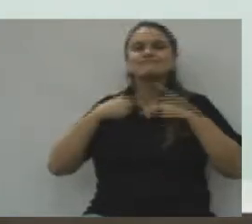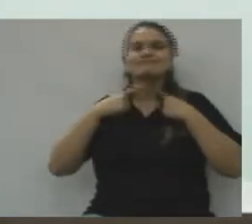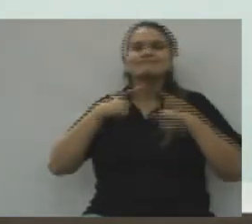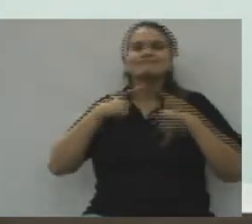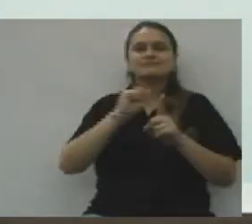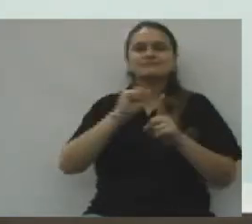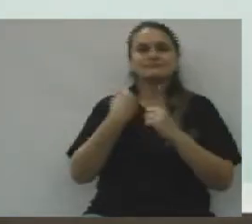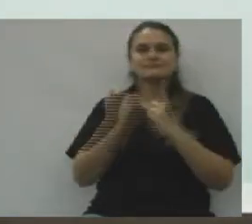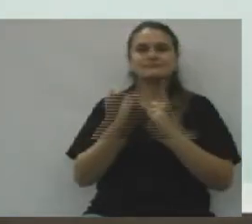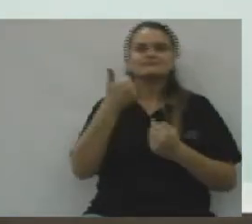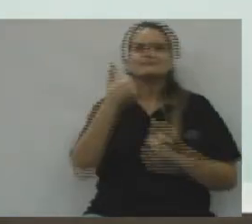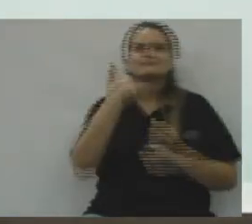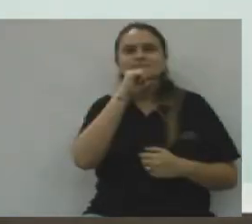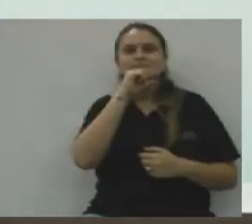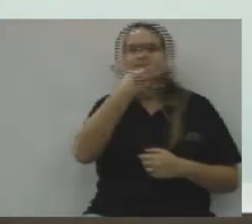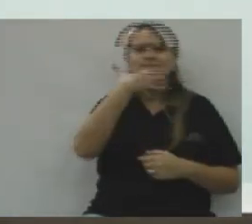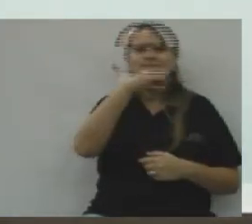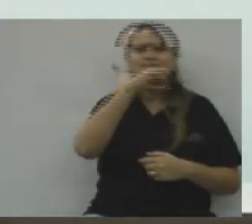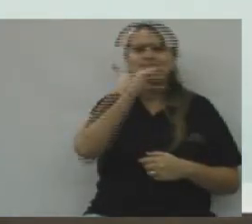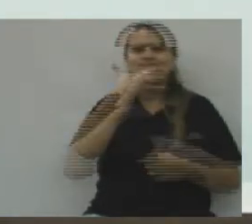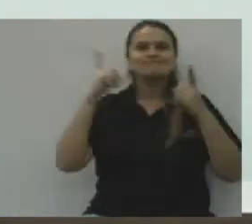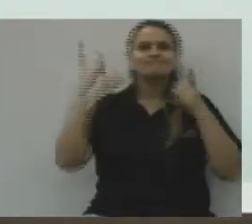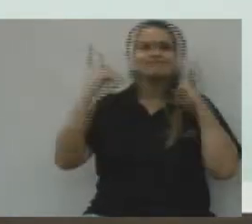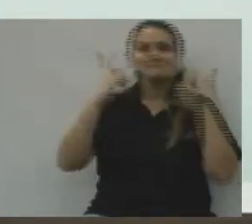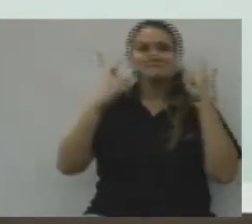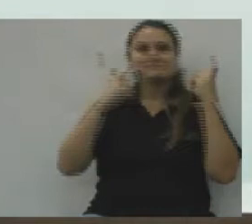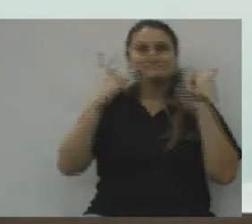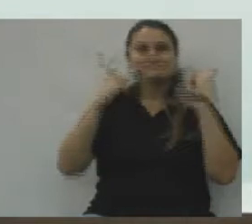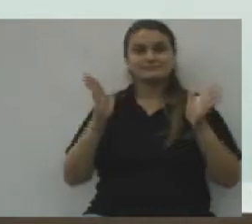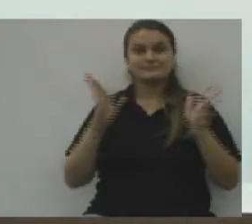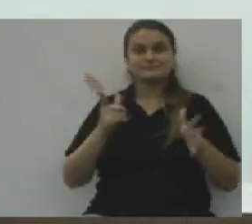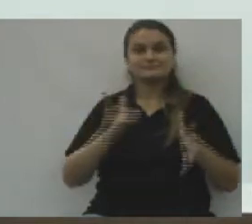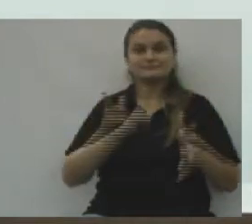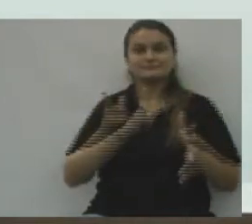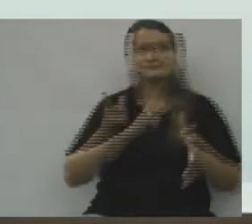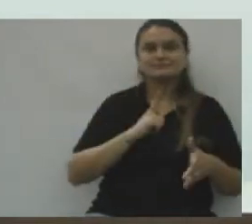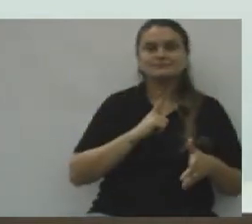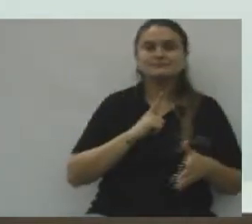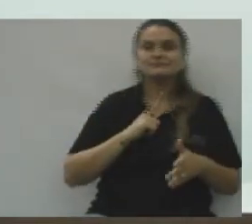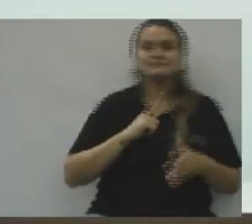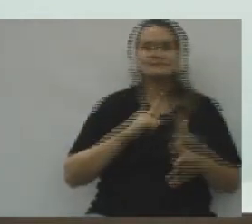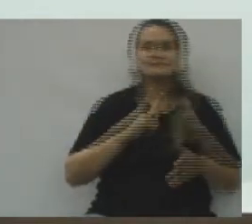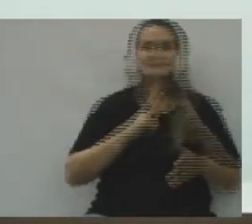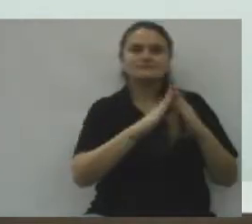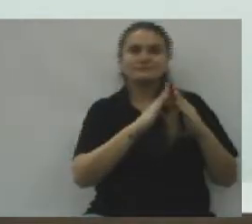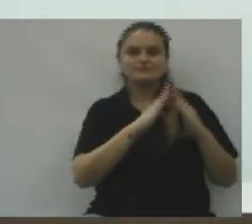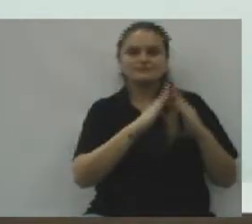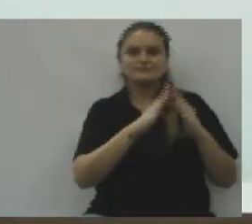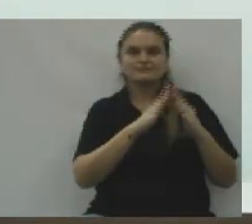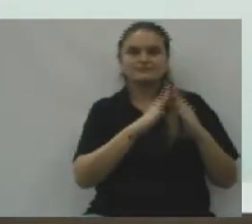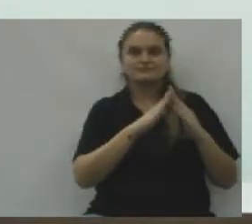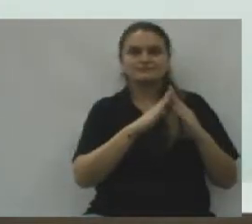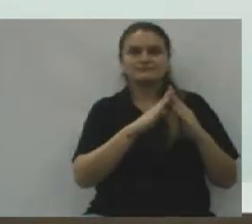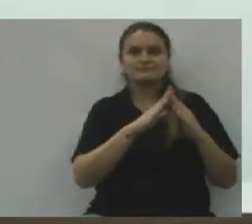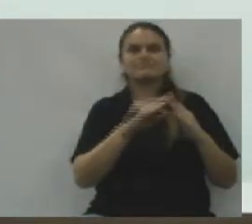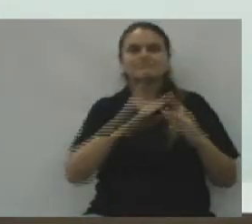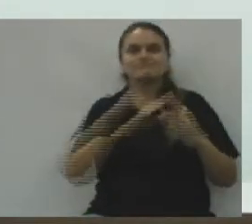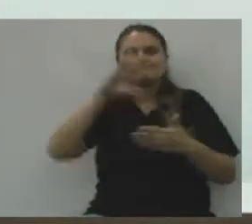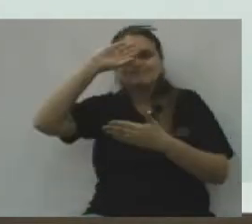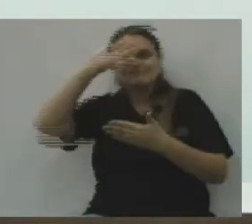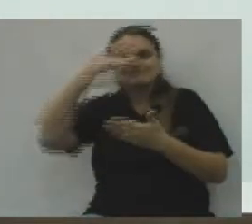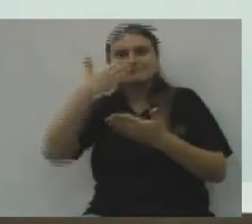pais e mães, que, ora, estão lá nas suas casas e depositam, com